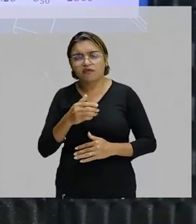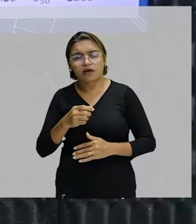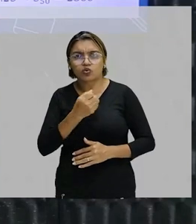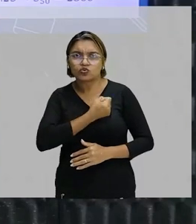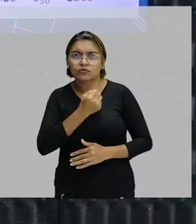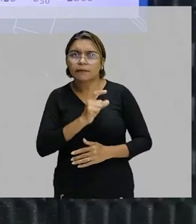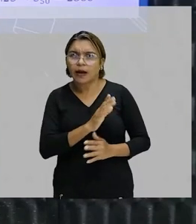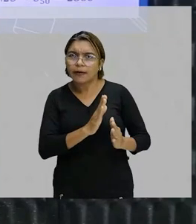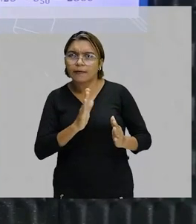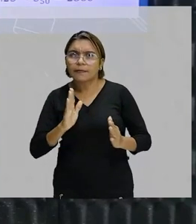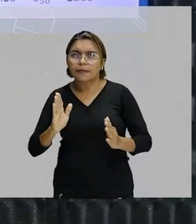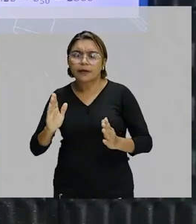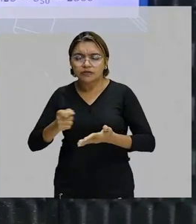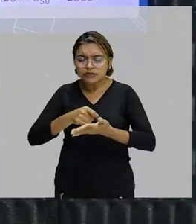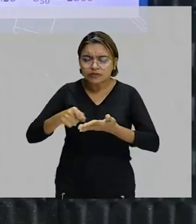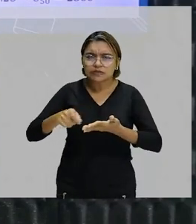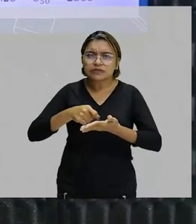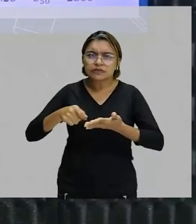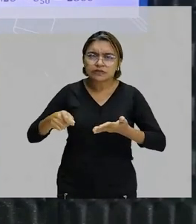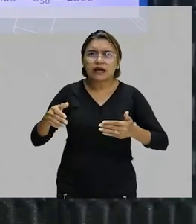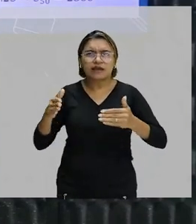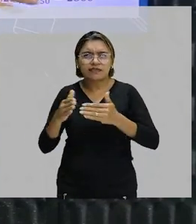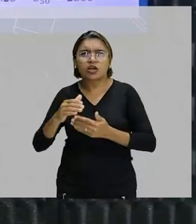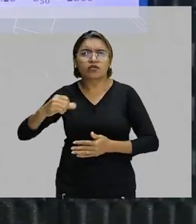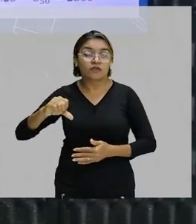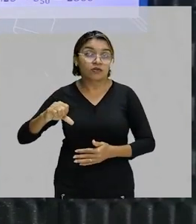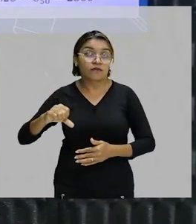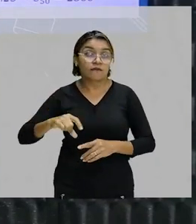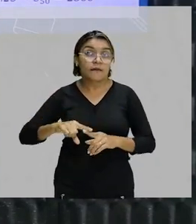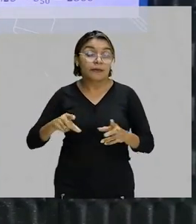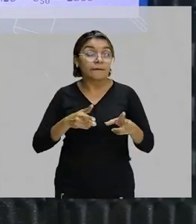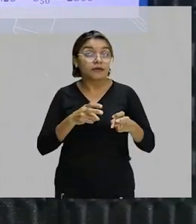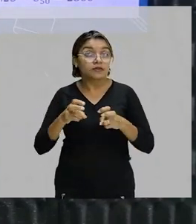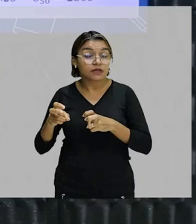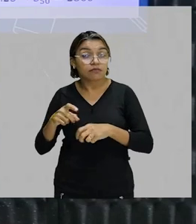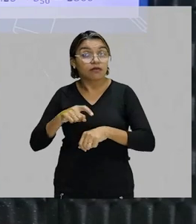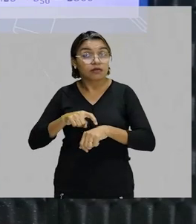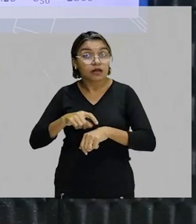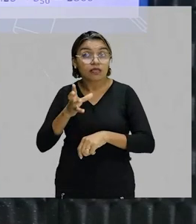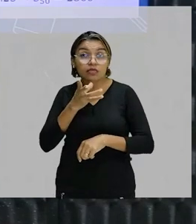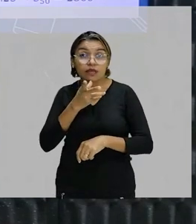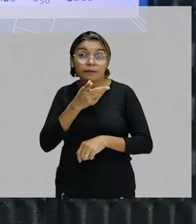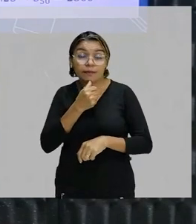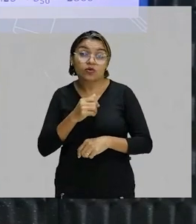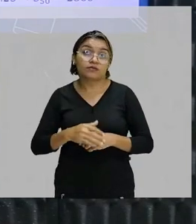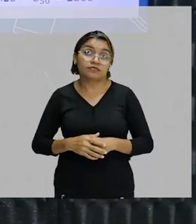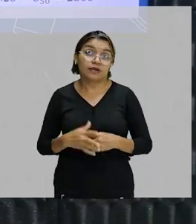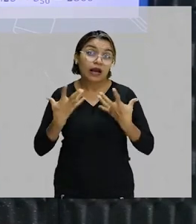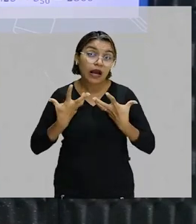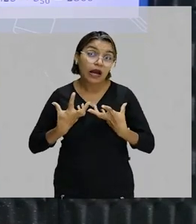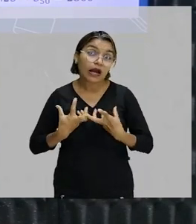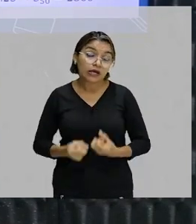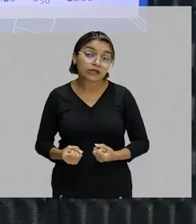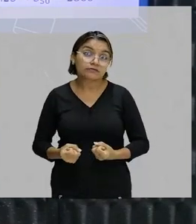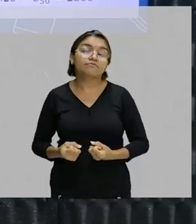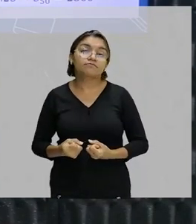vai e vai escrevendo todo mundo até chegar no 99 perceba que até falando já cansa